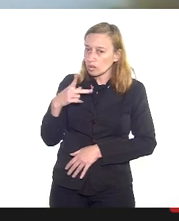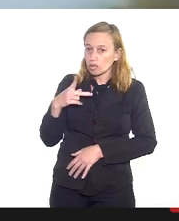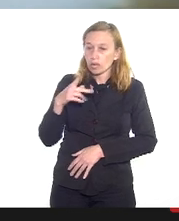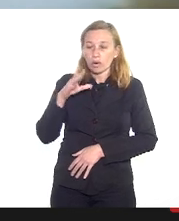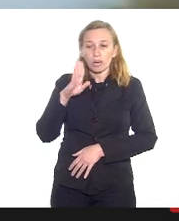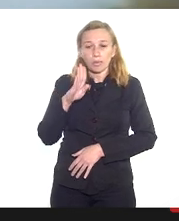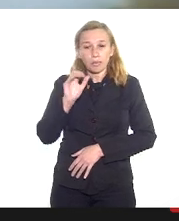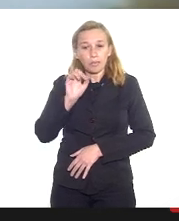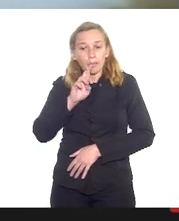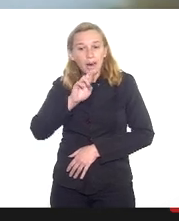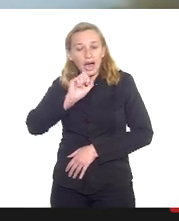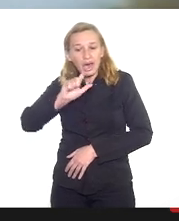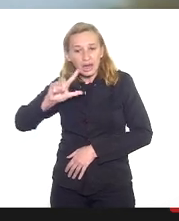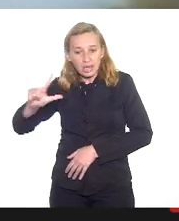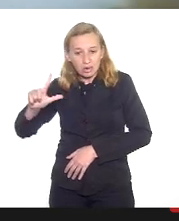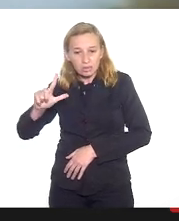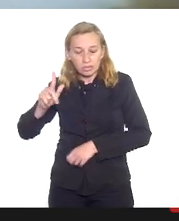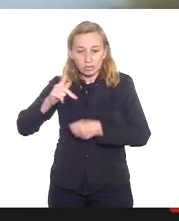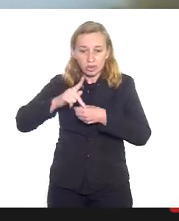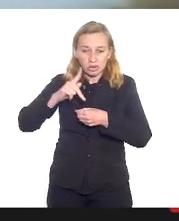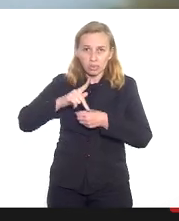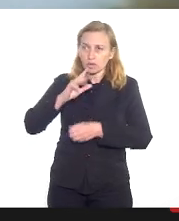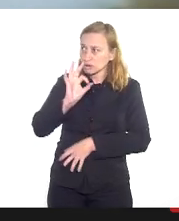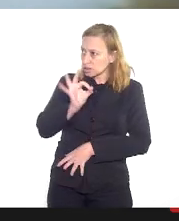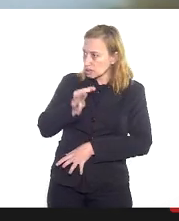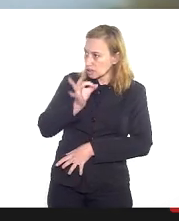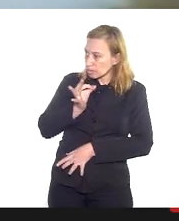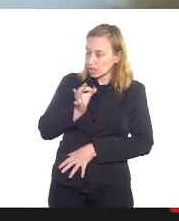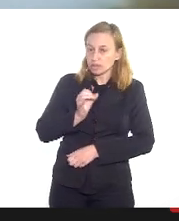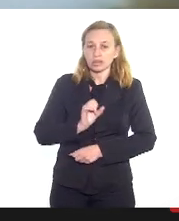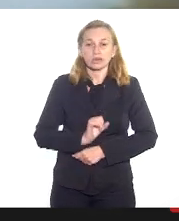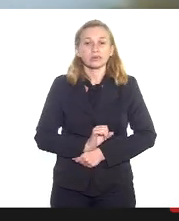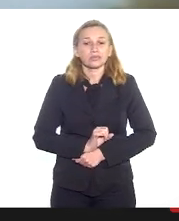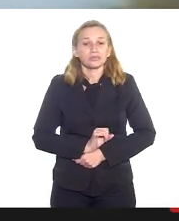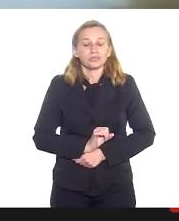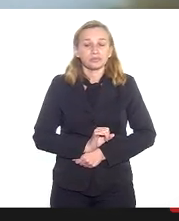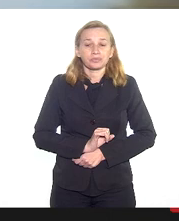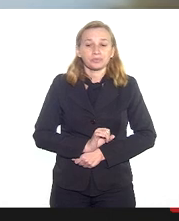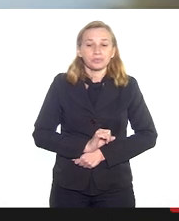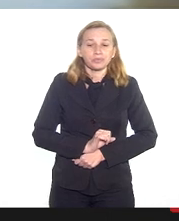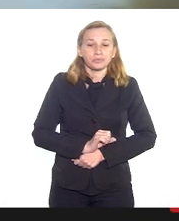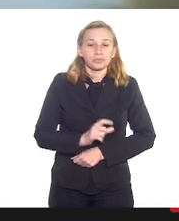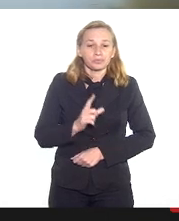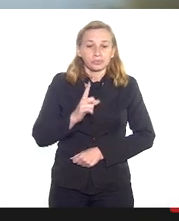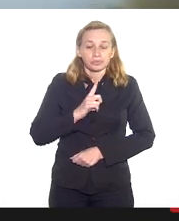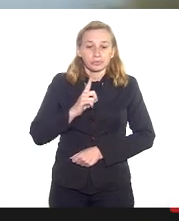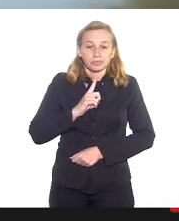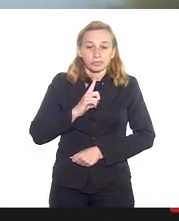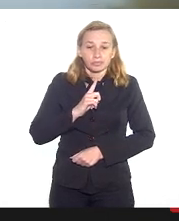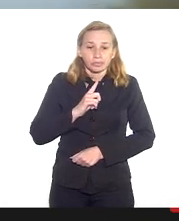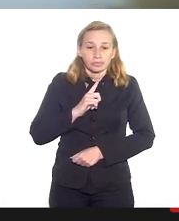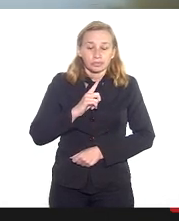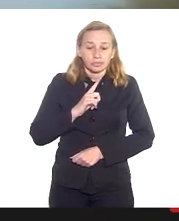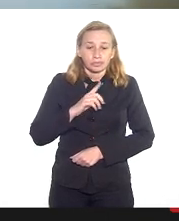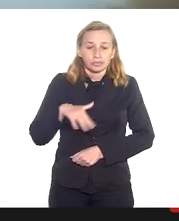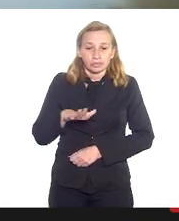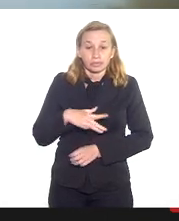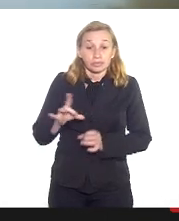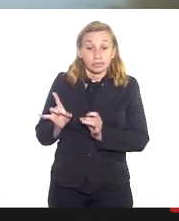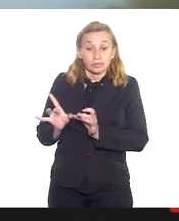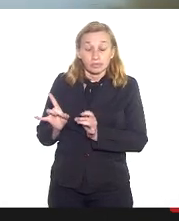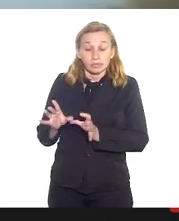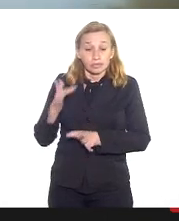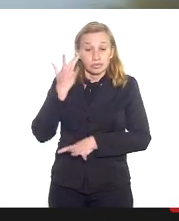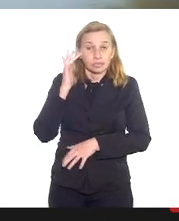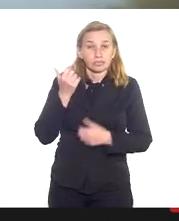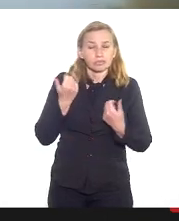petróleo, evidentemente que essa é uma commodity. Commodity tem mercado, né? Mas eu acho que